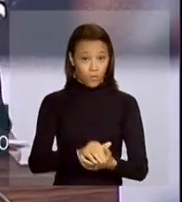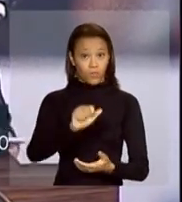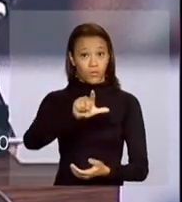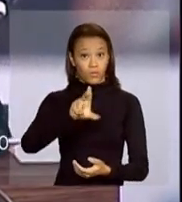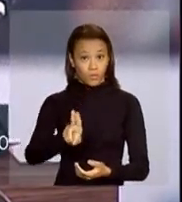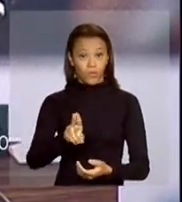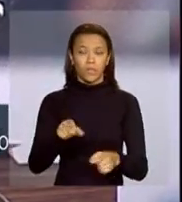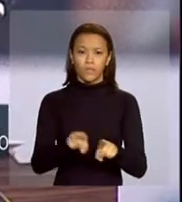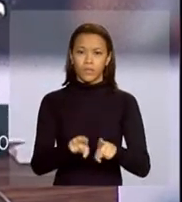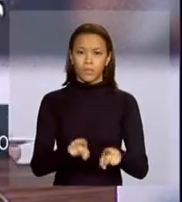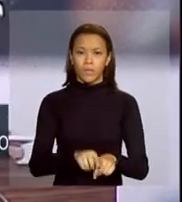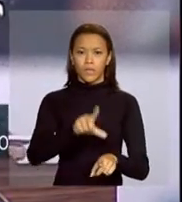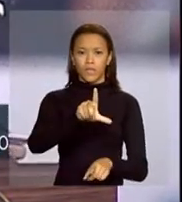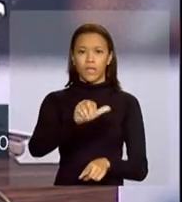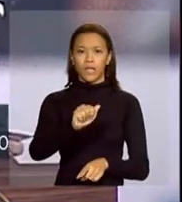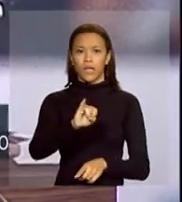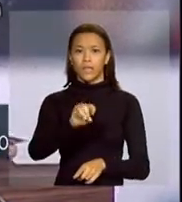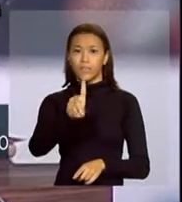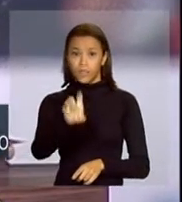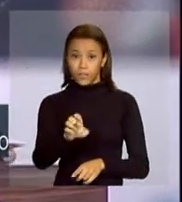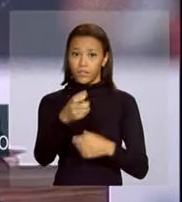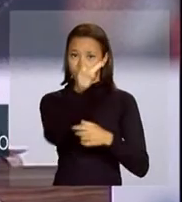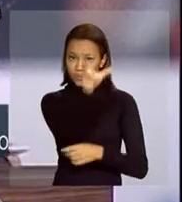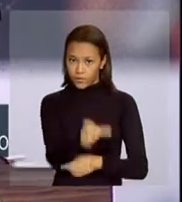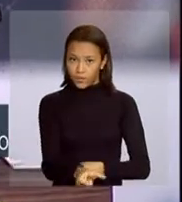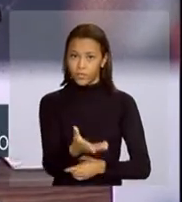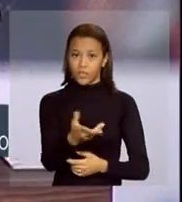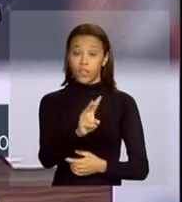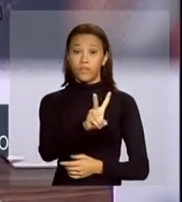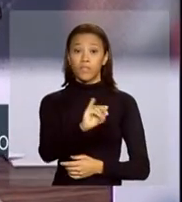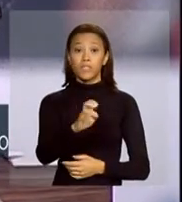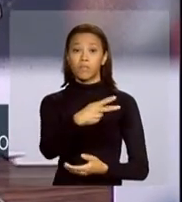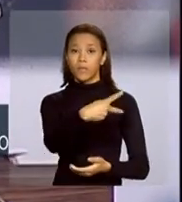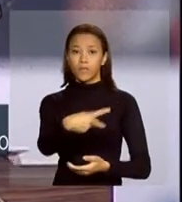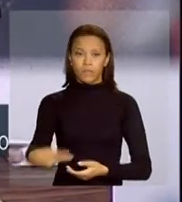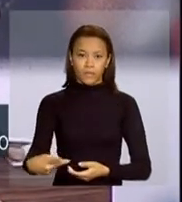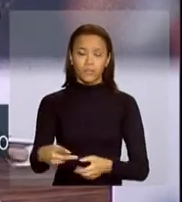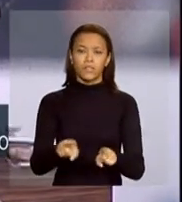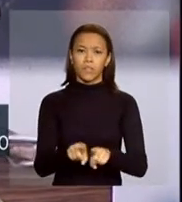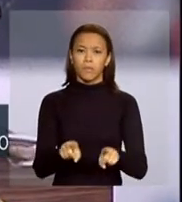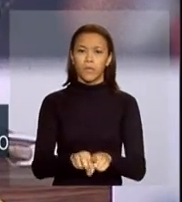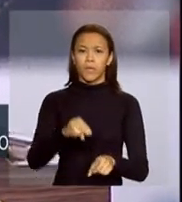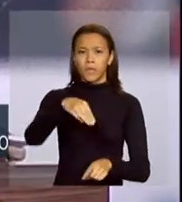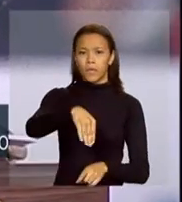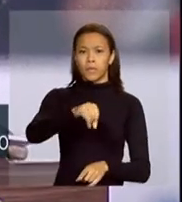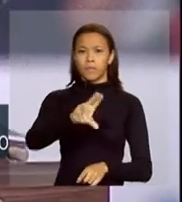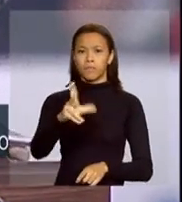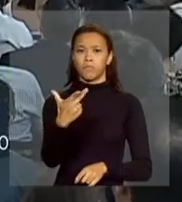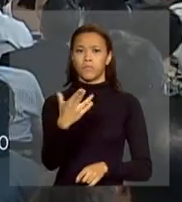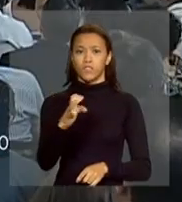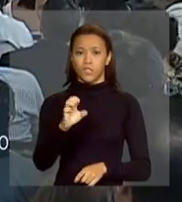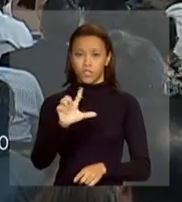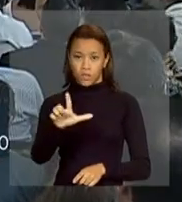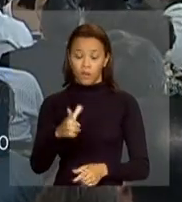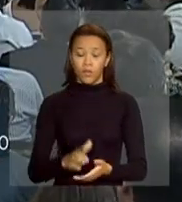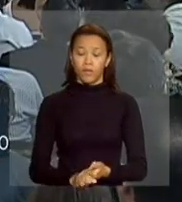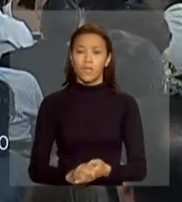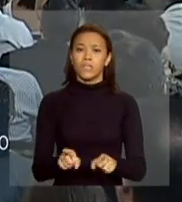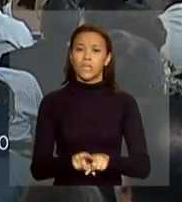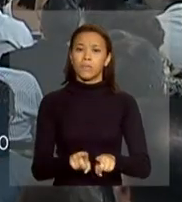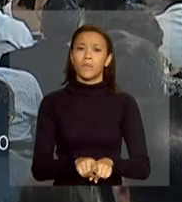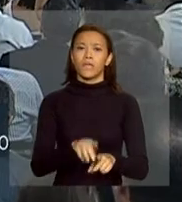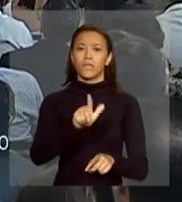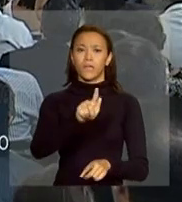complementar a doutora Alaíde Quércia vice-presidente Michel Temer Doutor